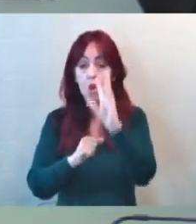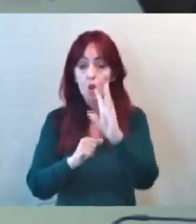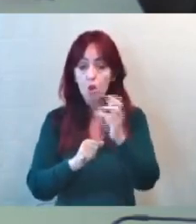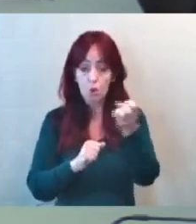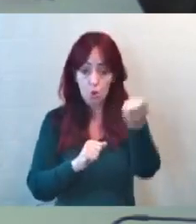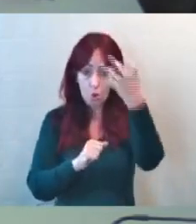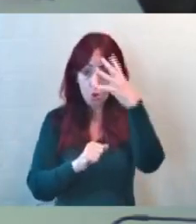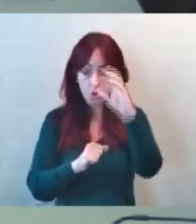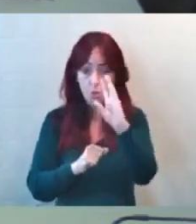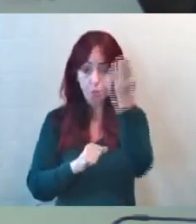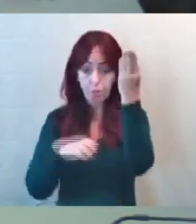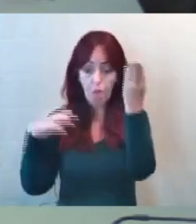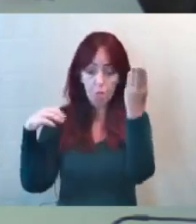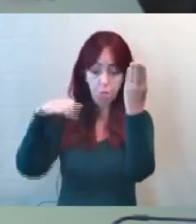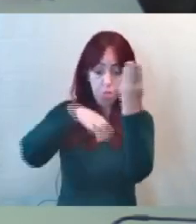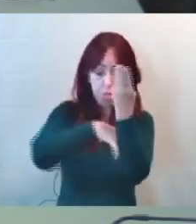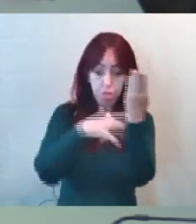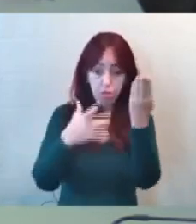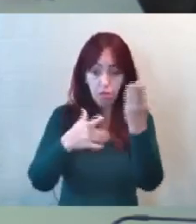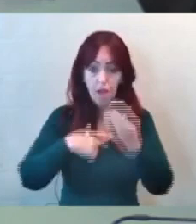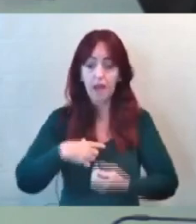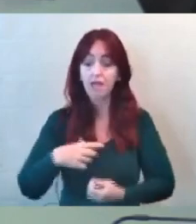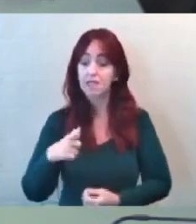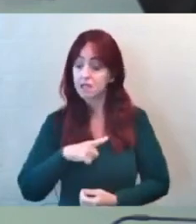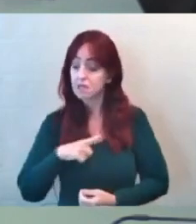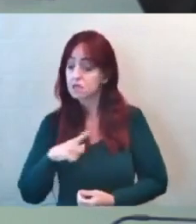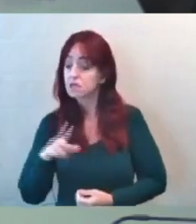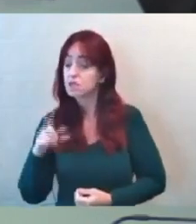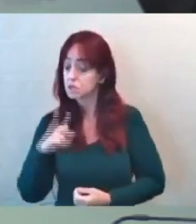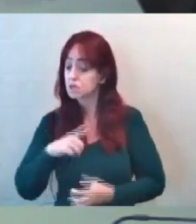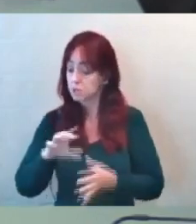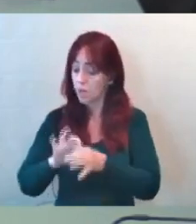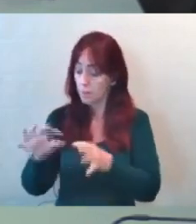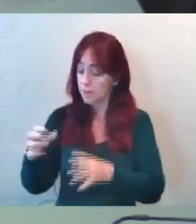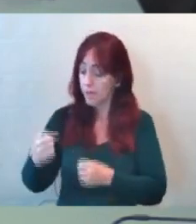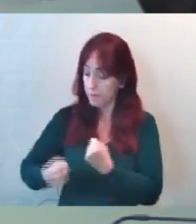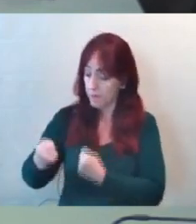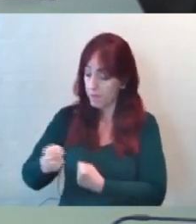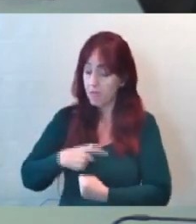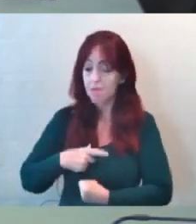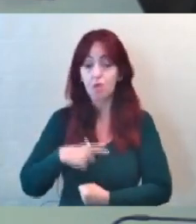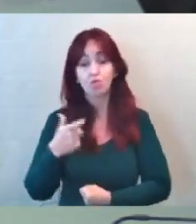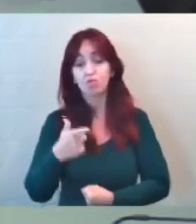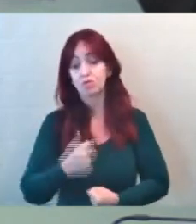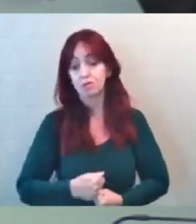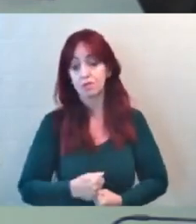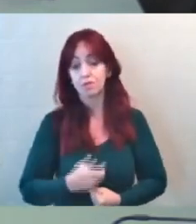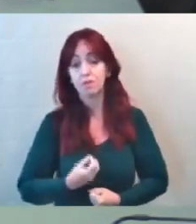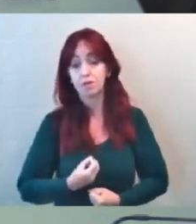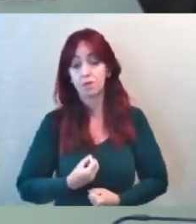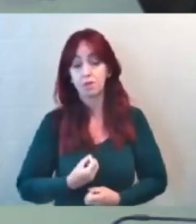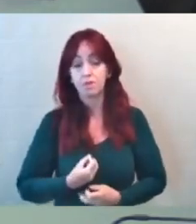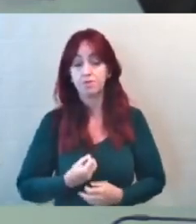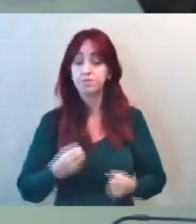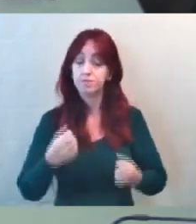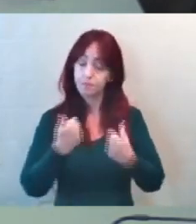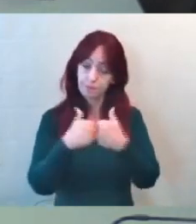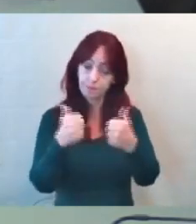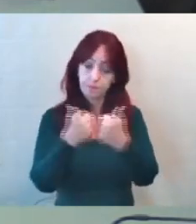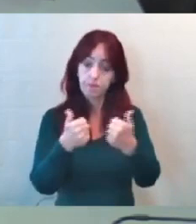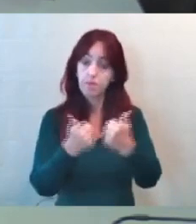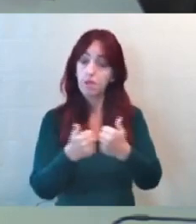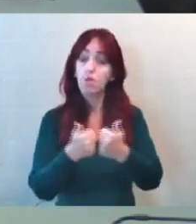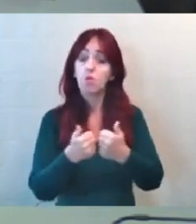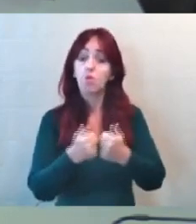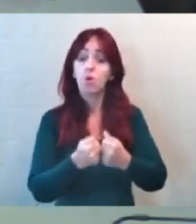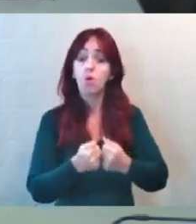Tinha autorização de tráfego? Ah, não, estava regular. Regular nada, os ônibus estão saindo das garagens sem o menor pingo de condição mecânica